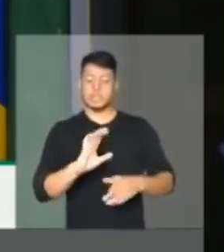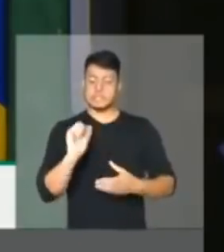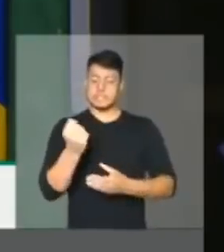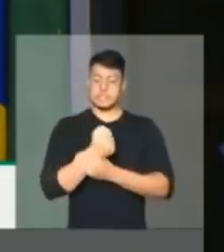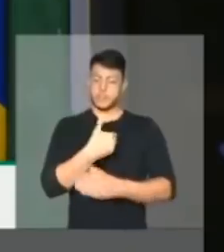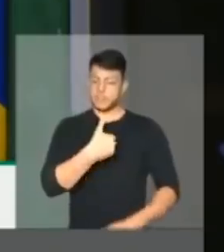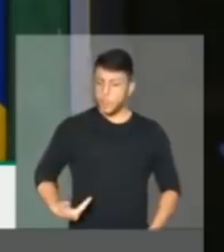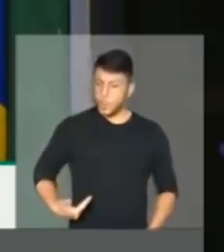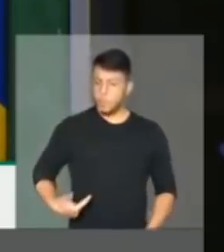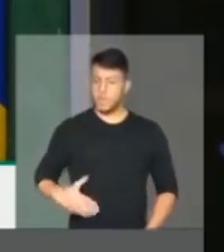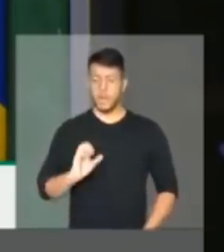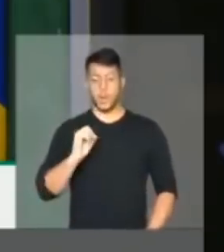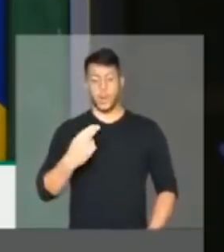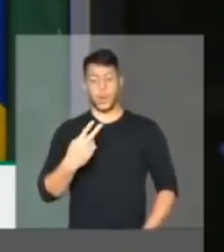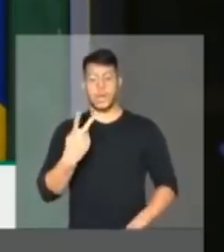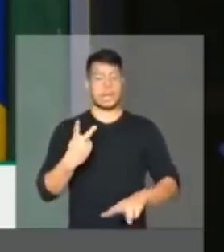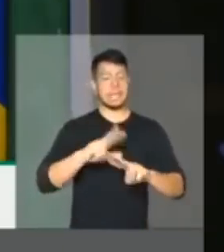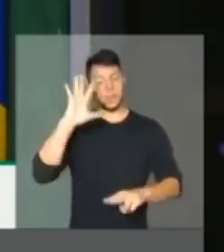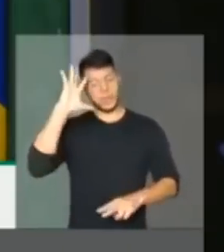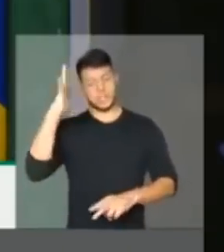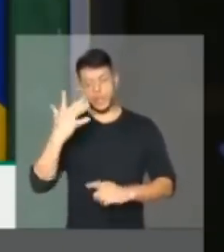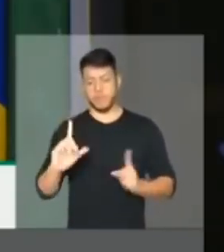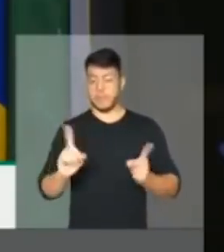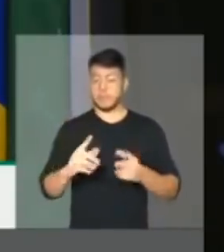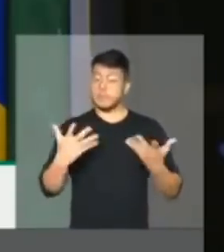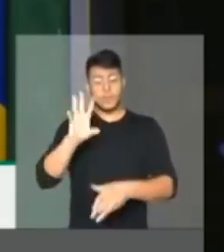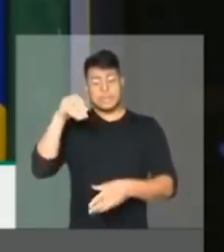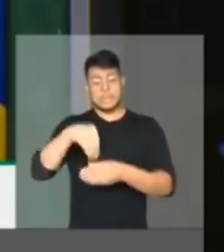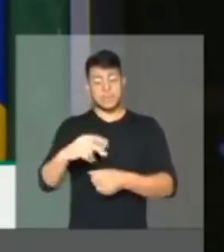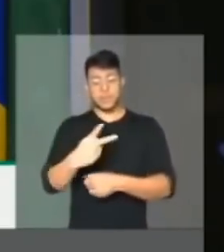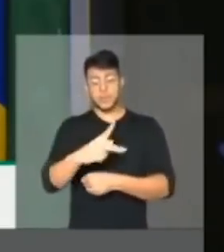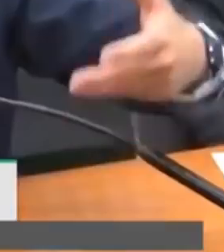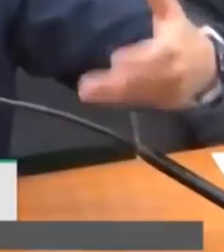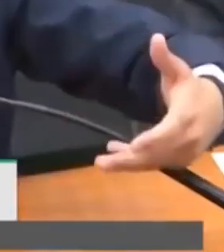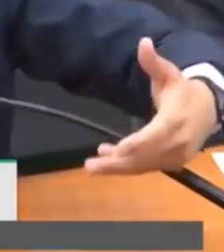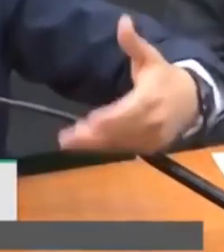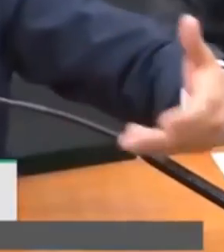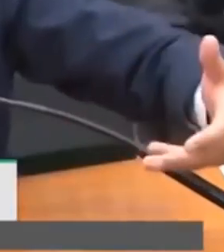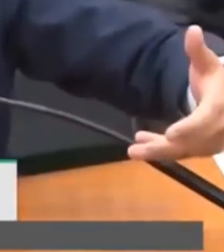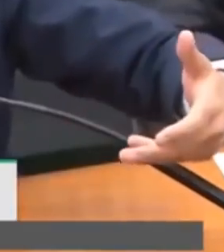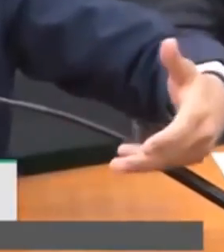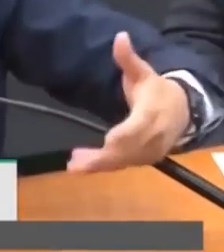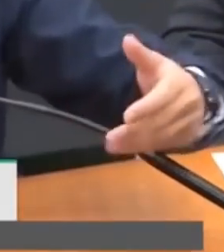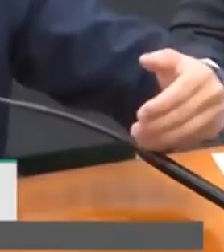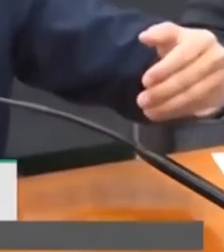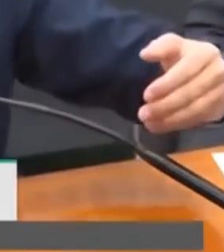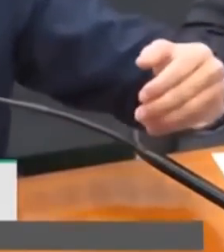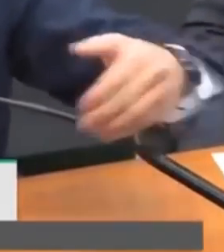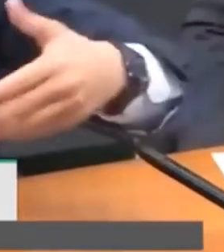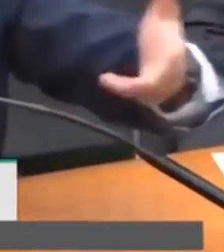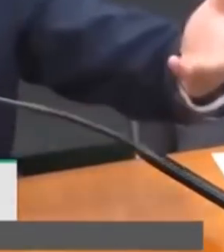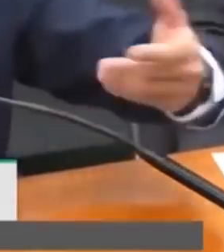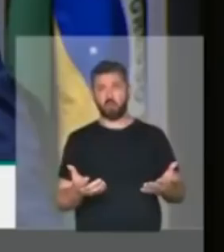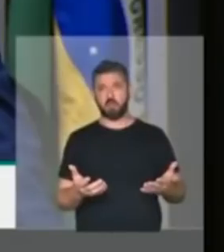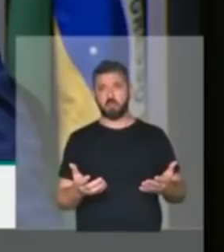morte. Antes de falar que cadeia não resolve, resolvam o problema nos seus estados. Criar emprego por criar emprego, a gente proíbe o sol